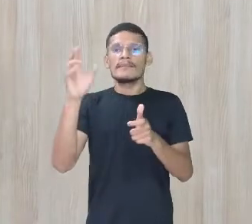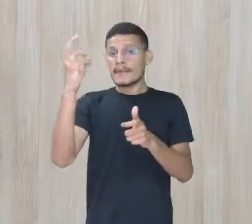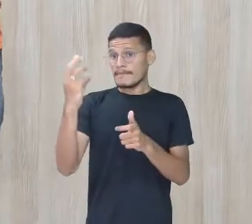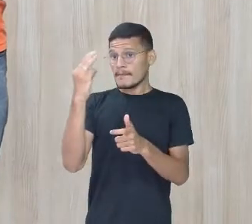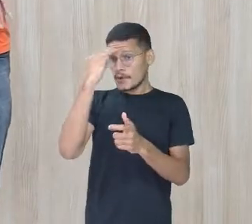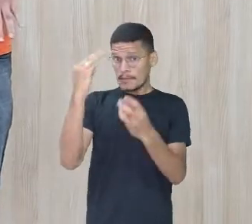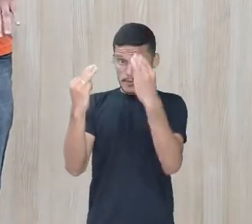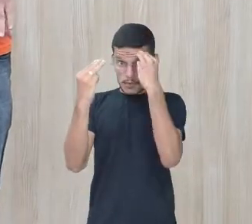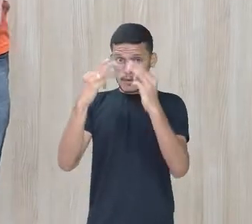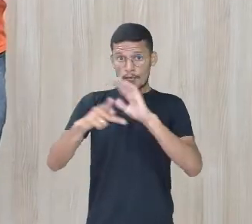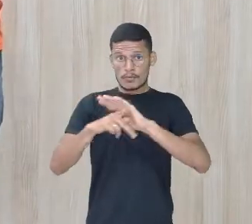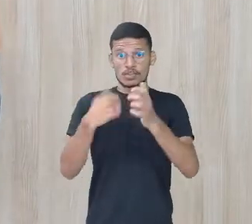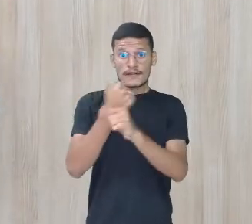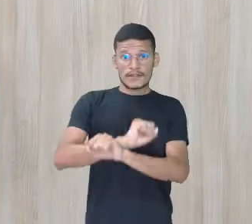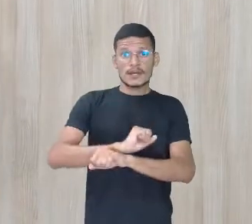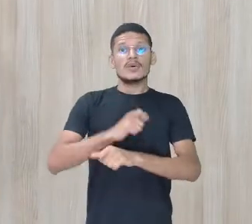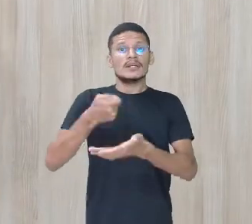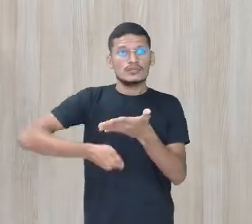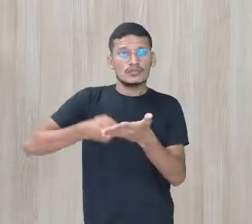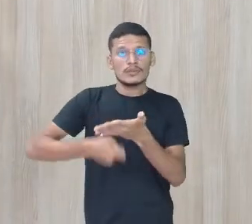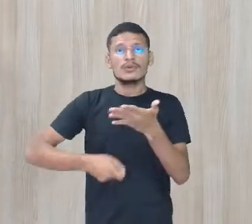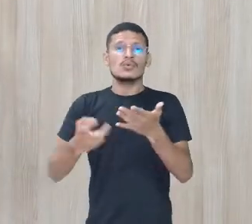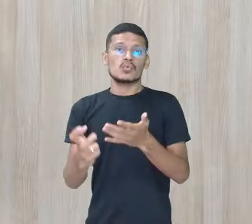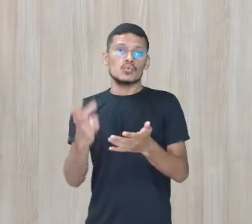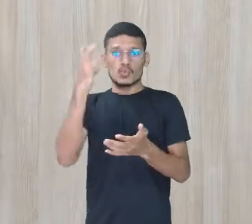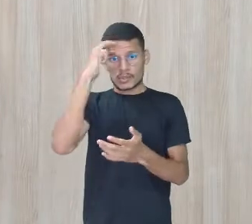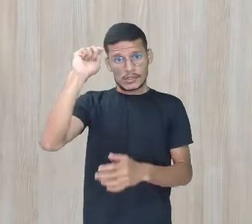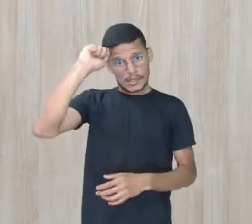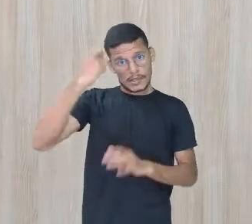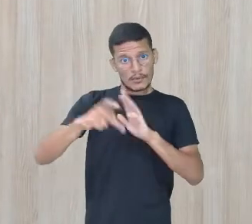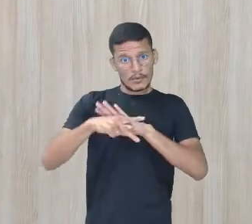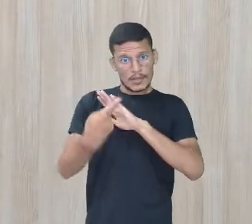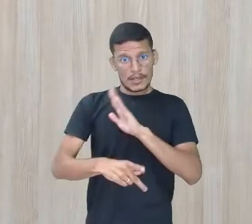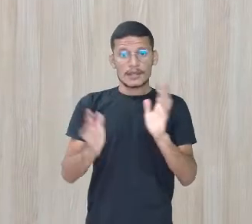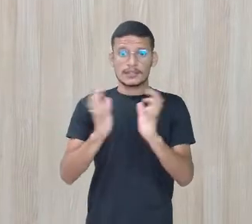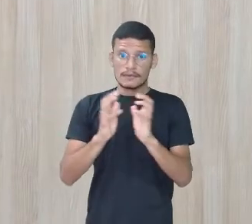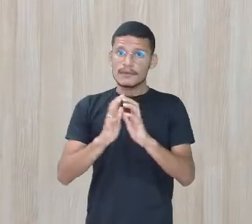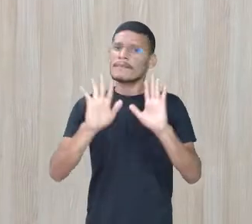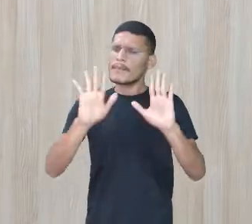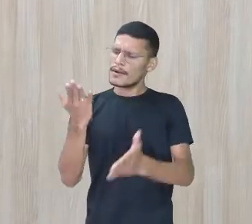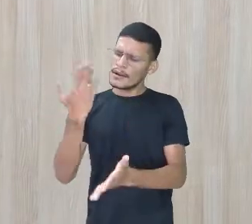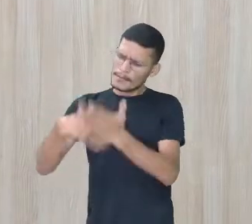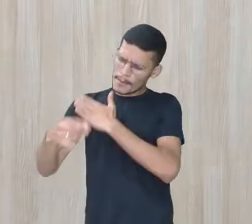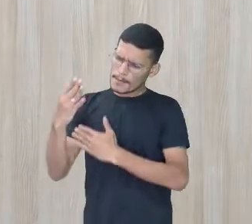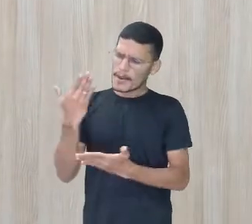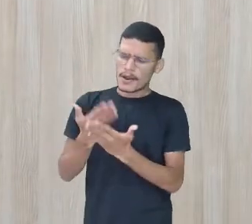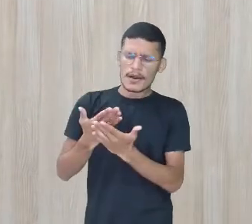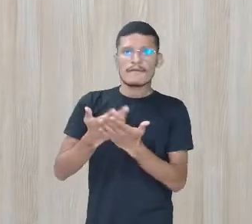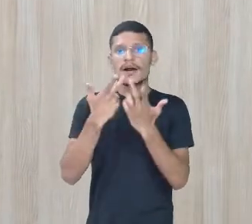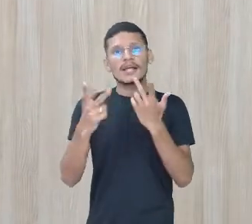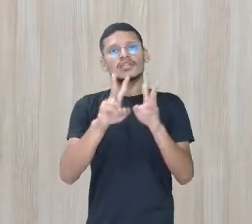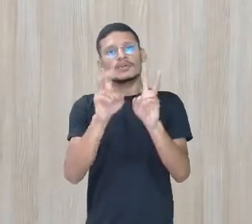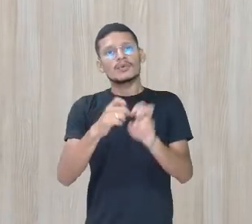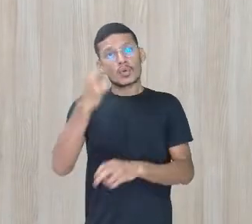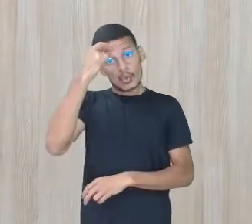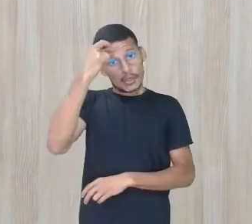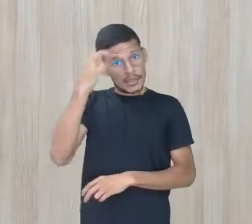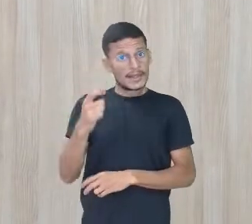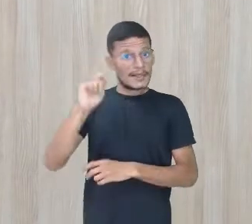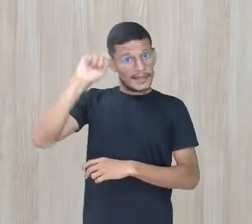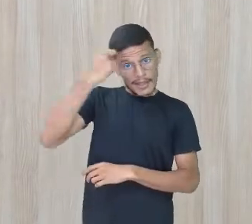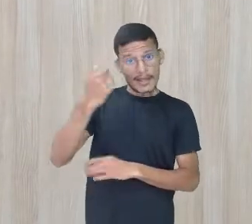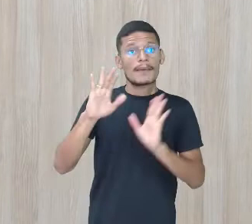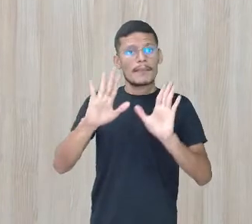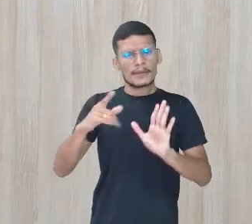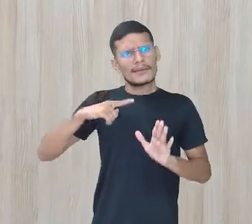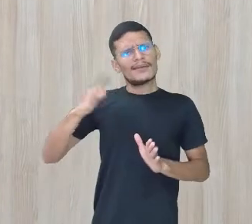da cultura negra no Recife, tá? Então a gente vai começar uma série, aliás, na aula passada a gente já falou sobre o Dia da Consciência Negra, então muito dentro dessa